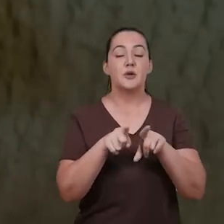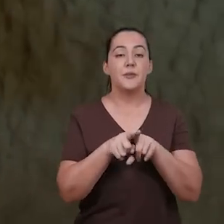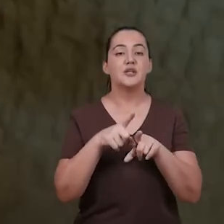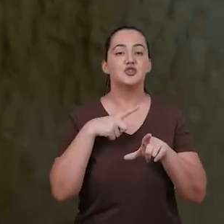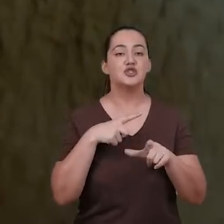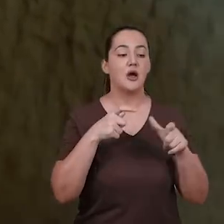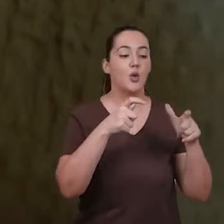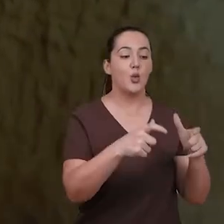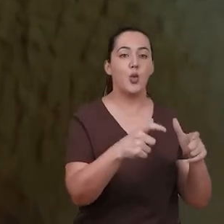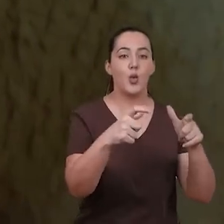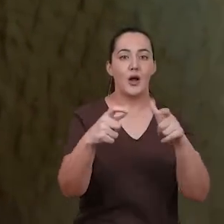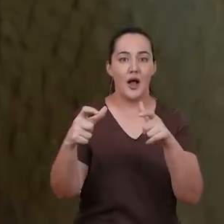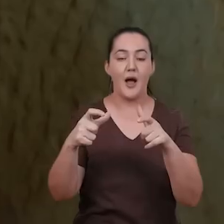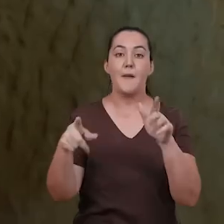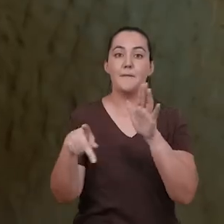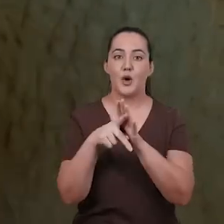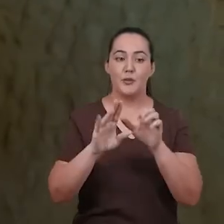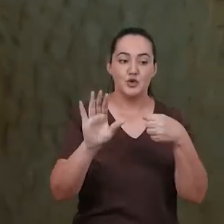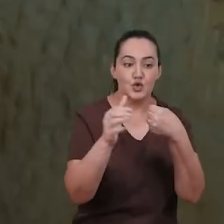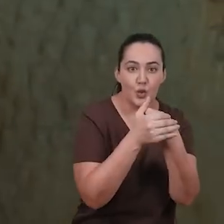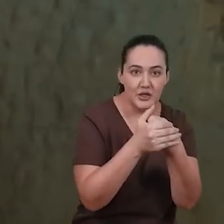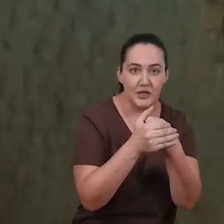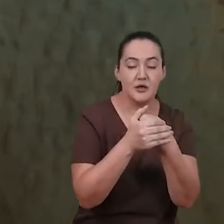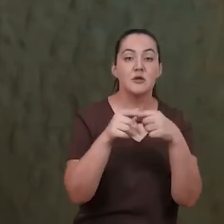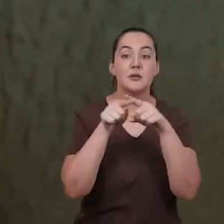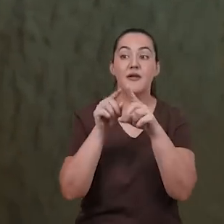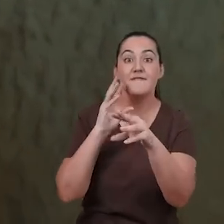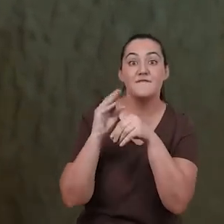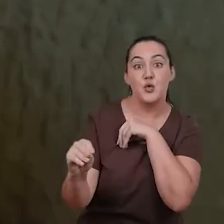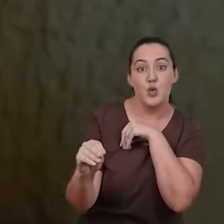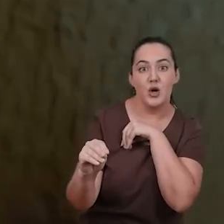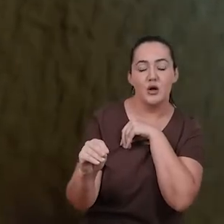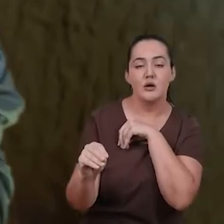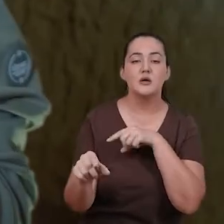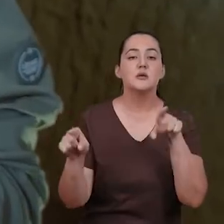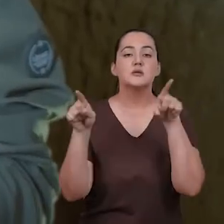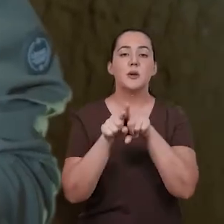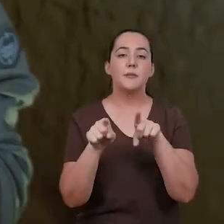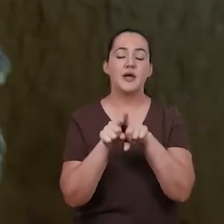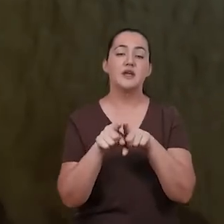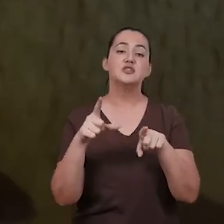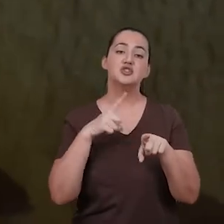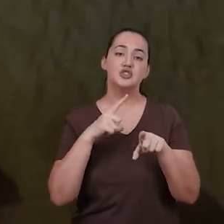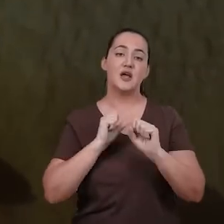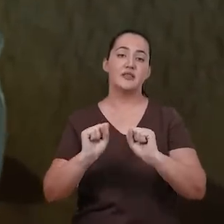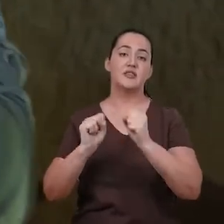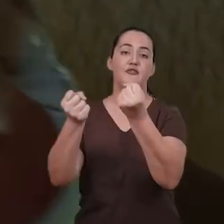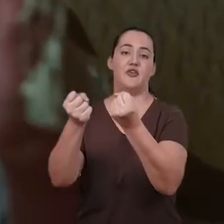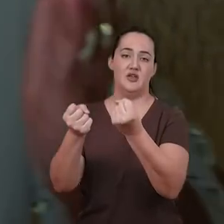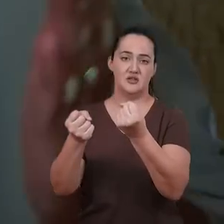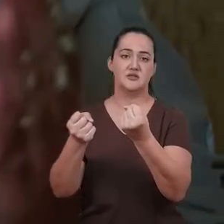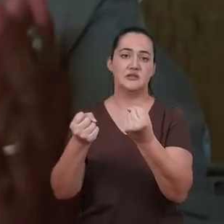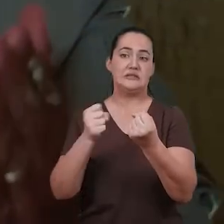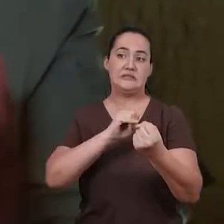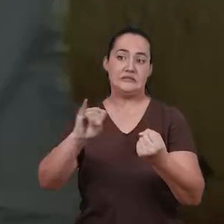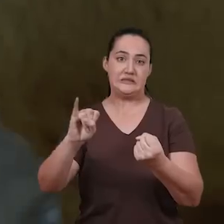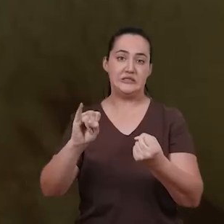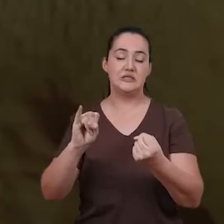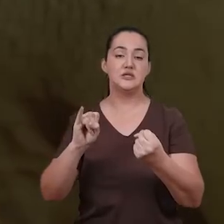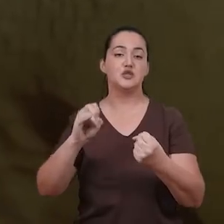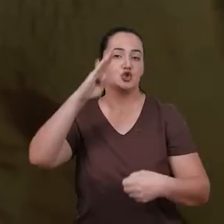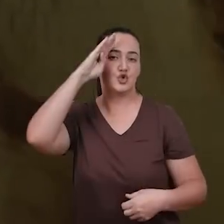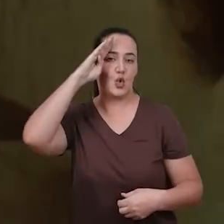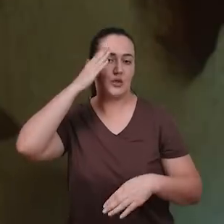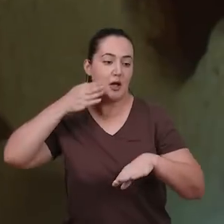preparados para esconderijo, fuga e, quem sabe, até defesa própria contra